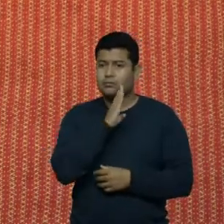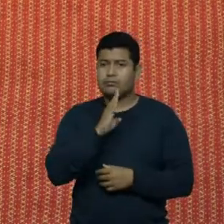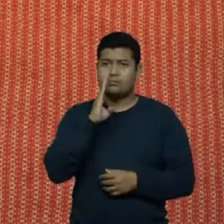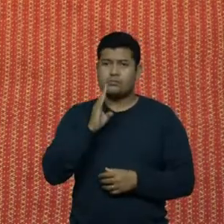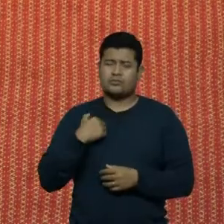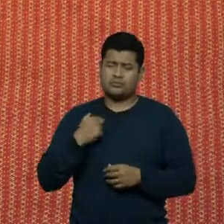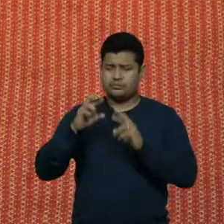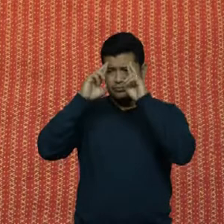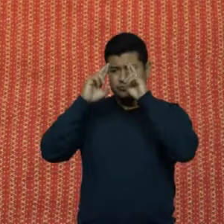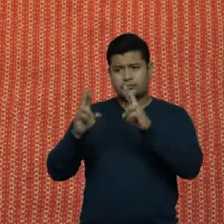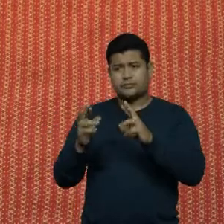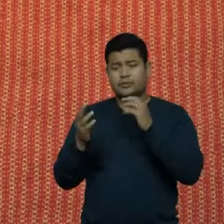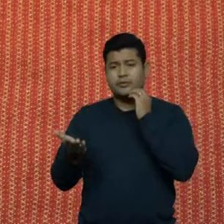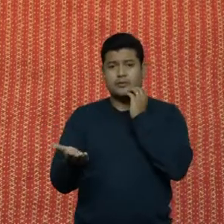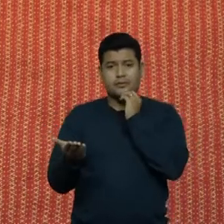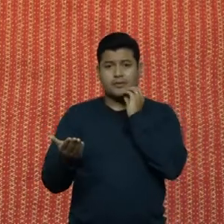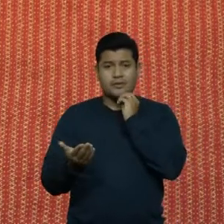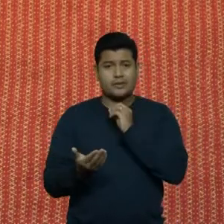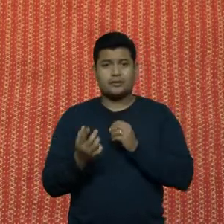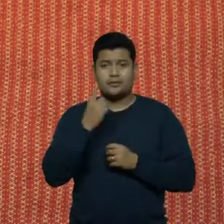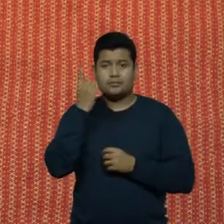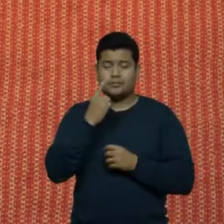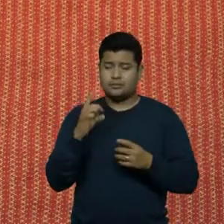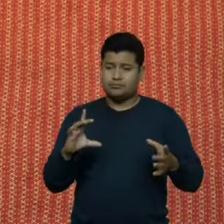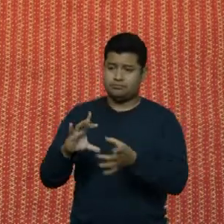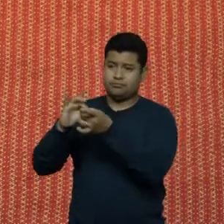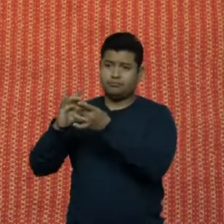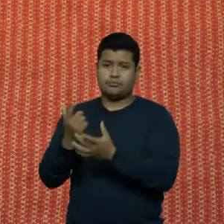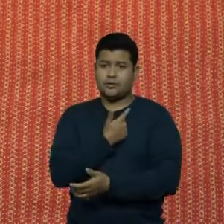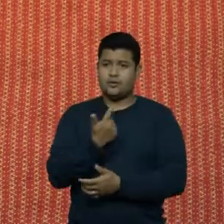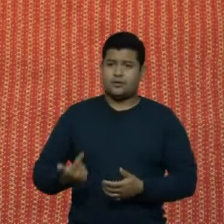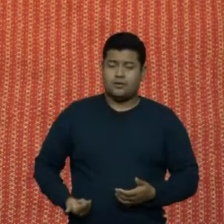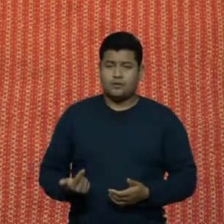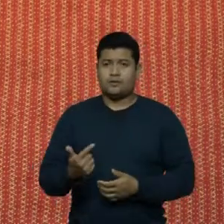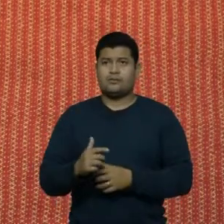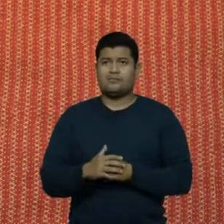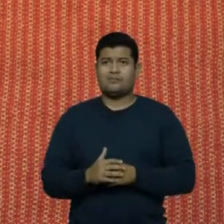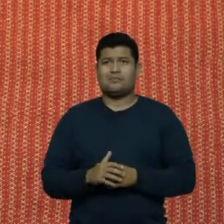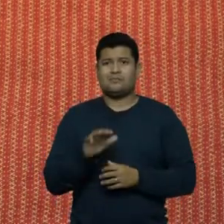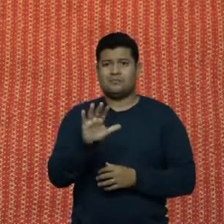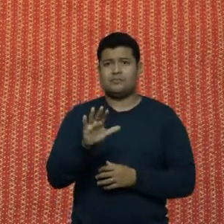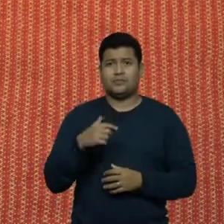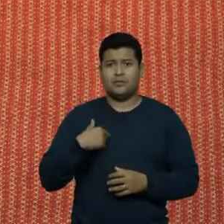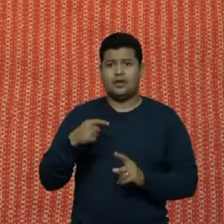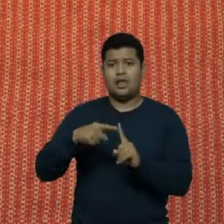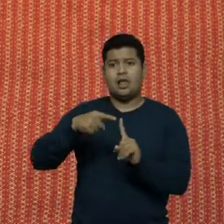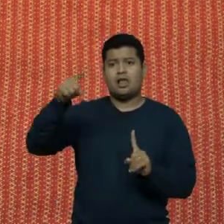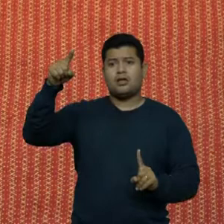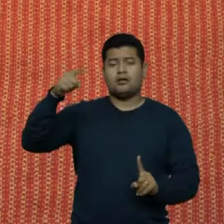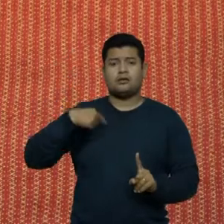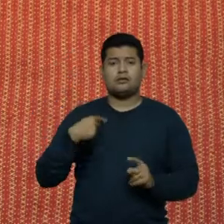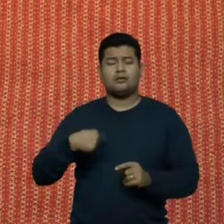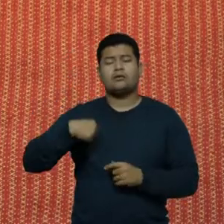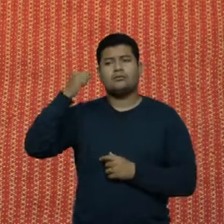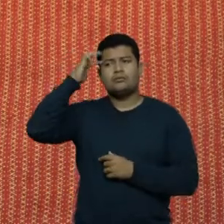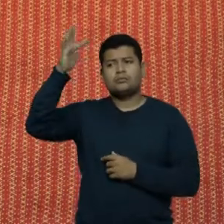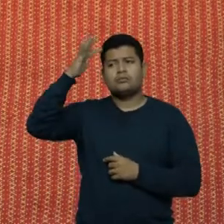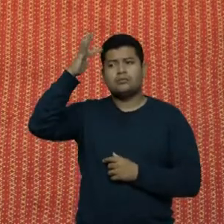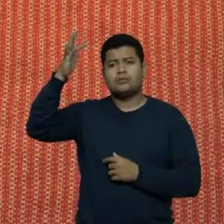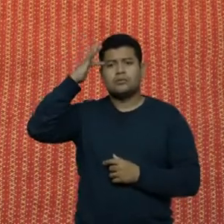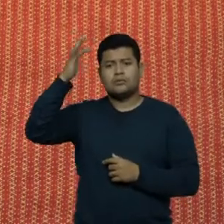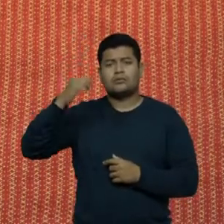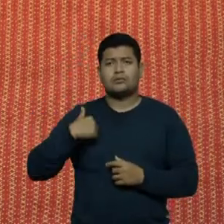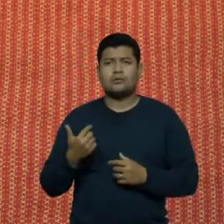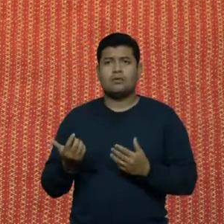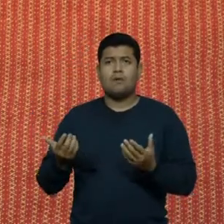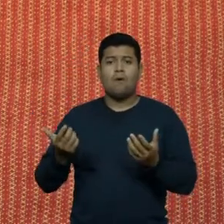a os deputados estão mais ligados ao governo mas que não esses dados assim que eu fico pensando com